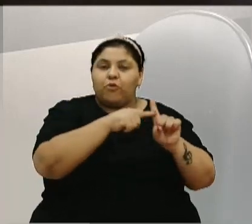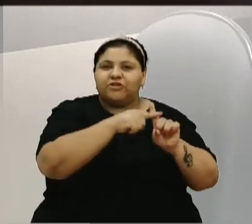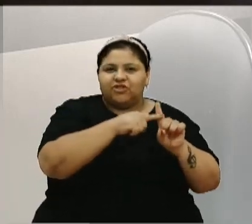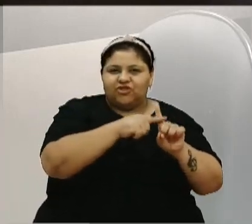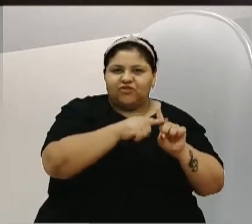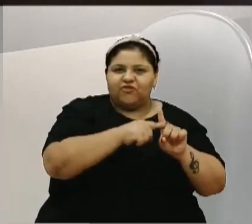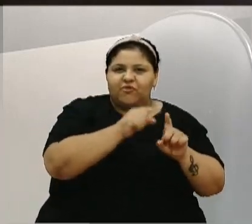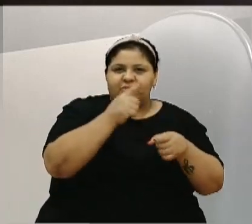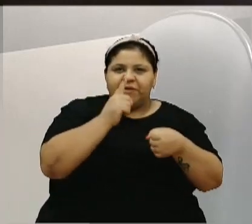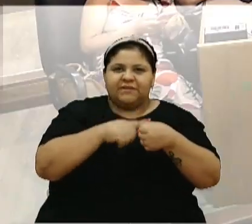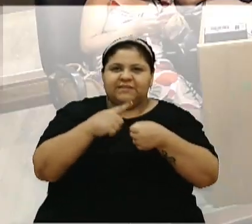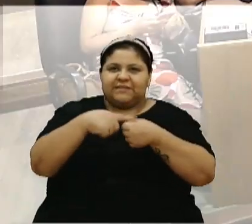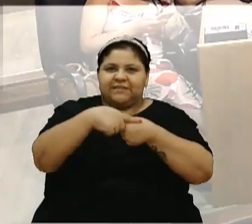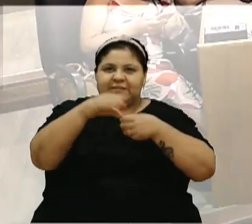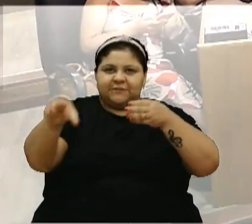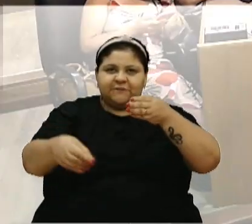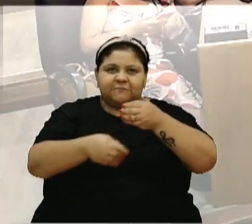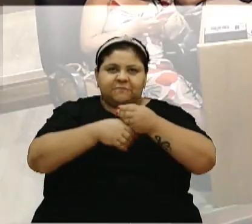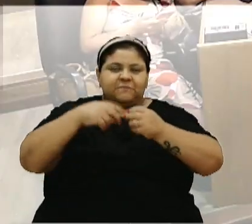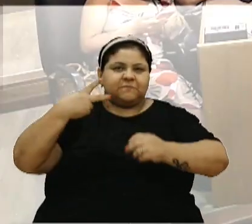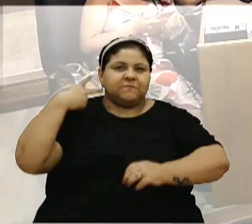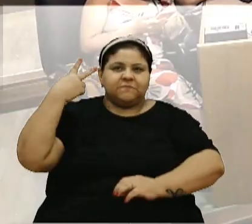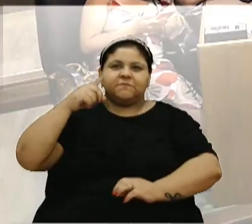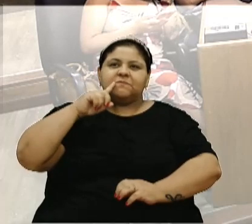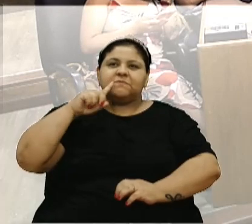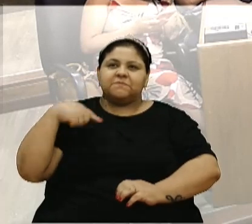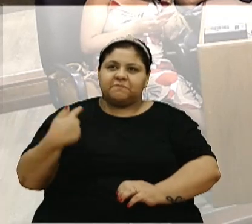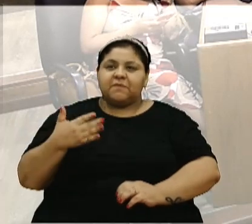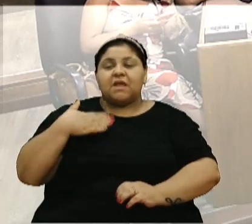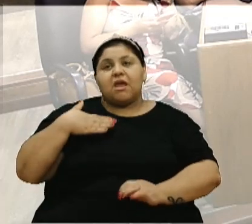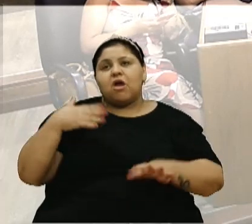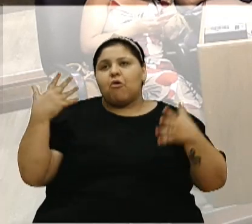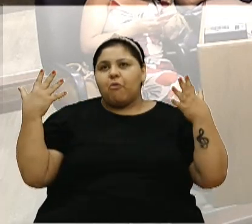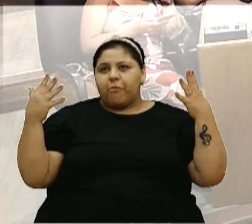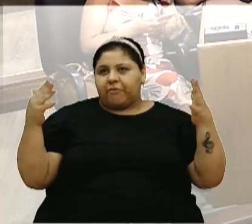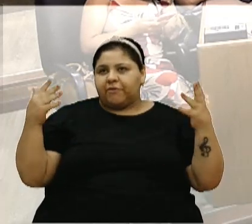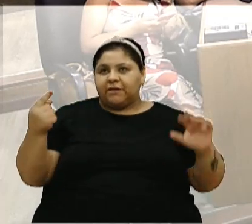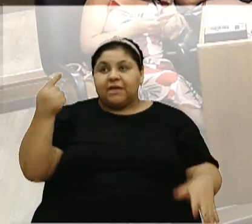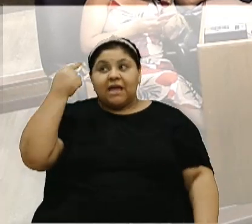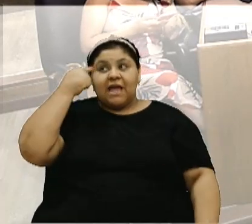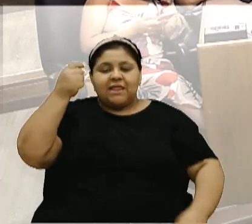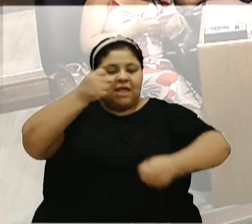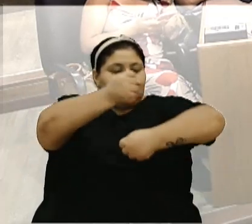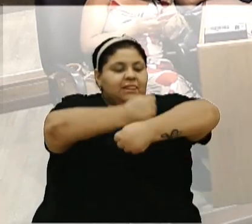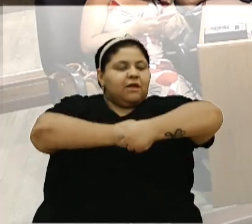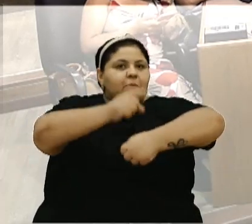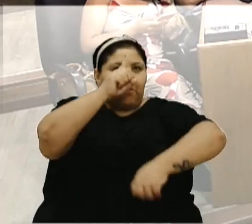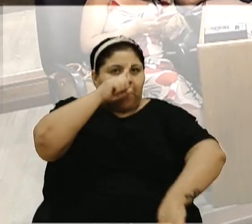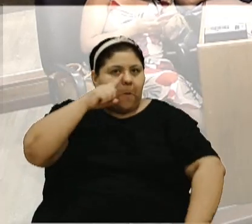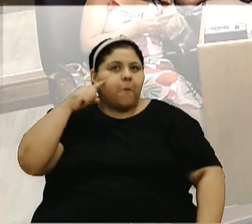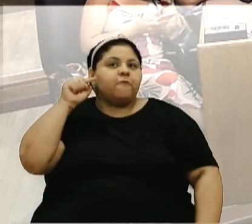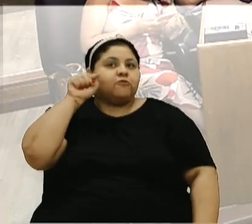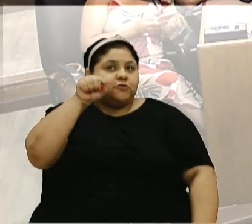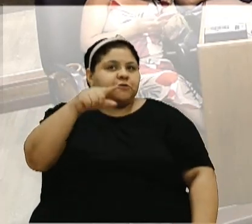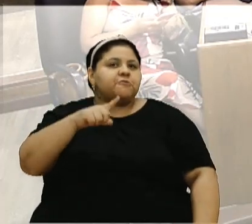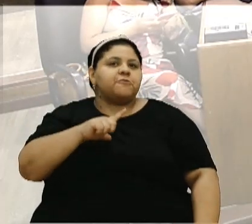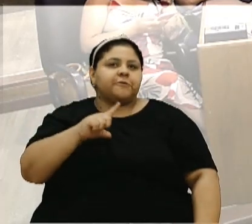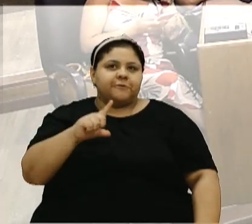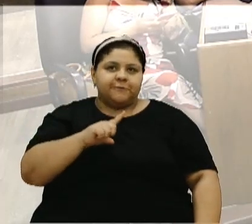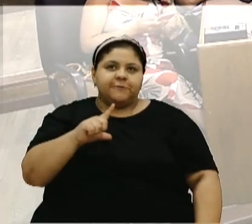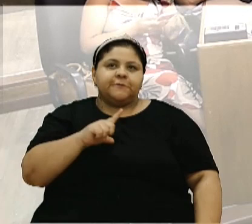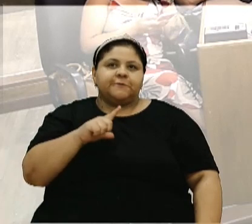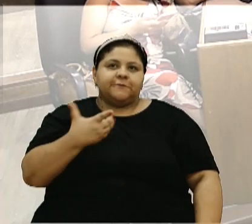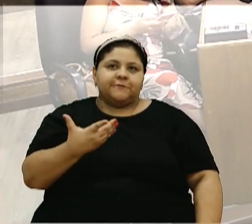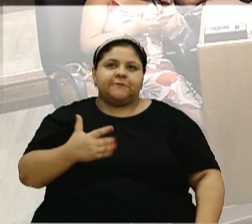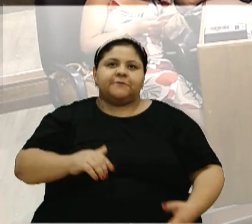pediu a parte, vereadora Gládia? Sim, eu queria lhe parabenizar, porque a ideia da polenta foi o senhor que teve, né? De colocar a polenta